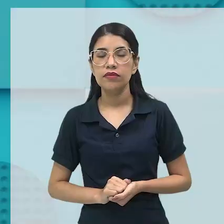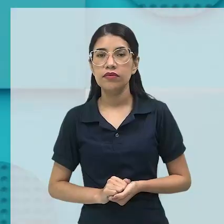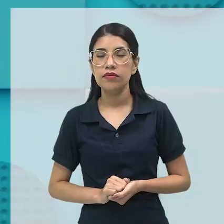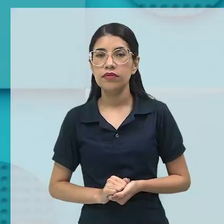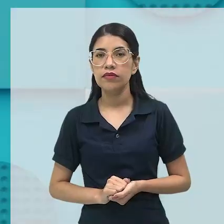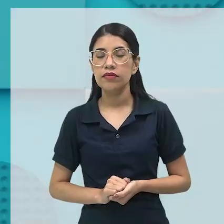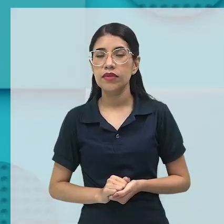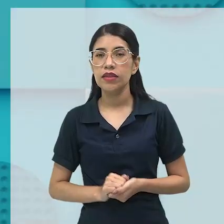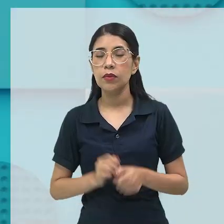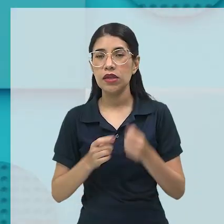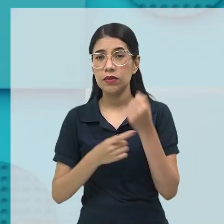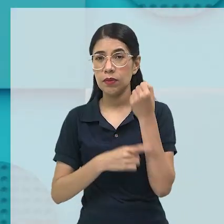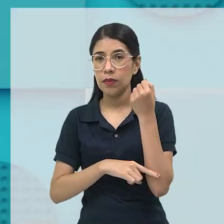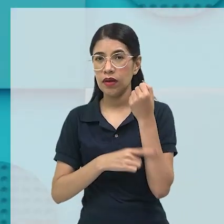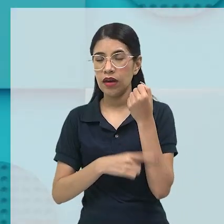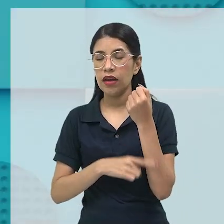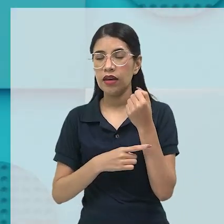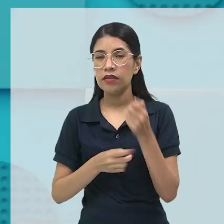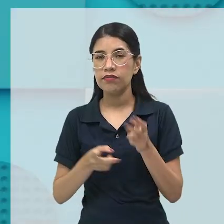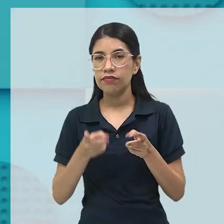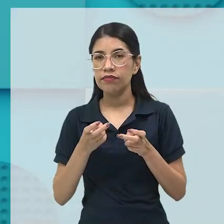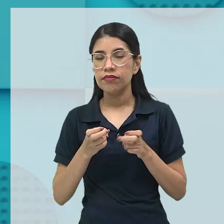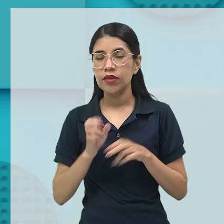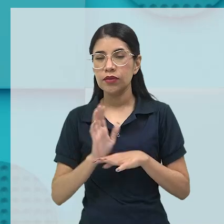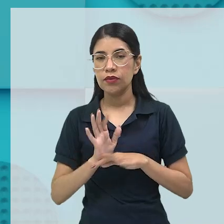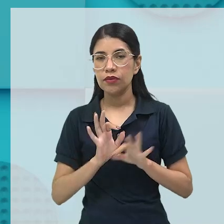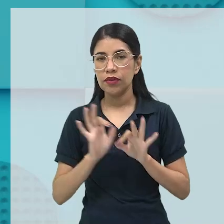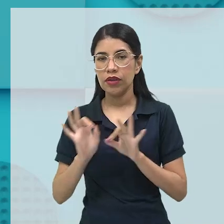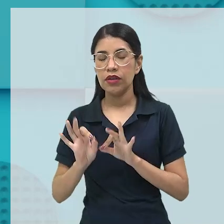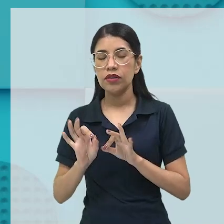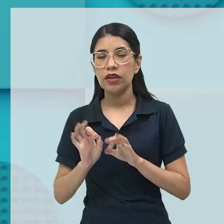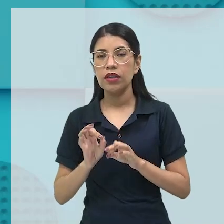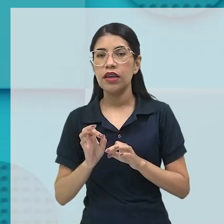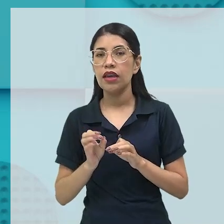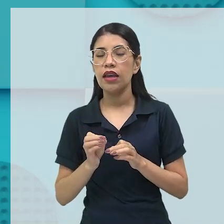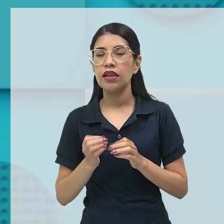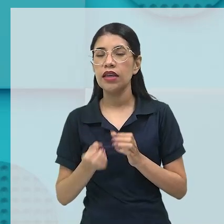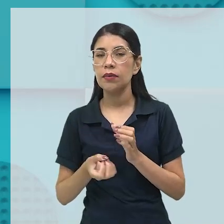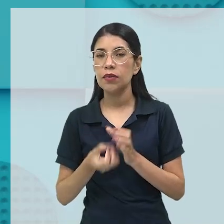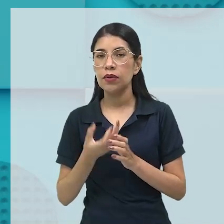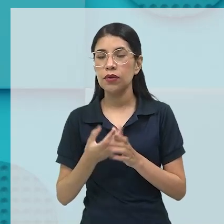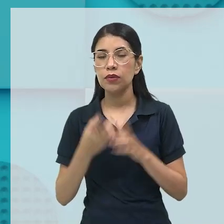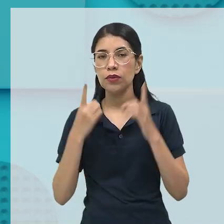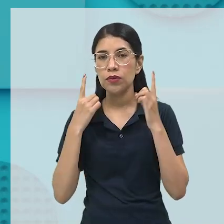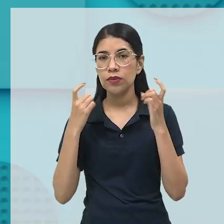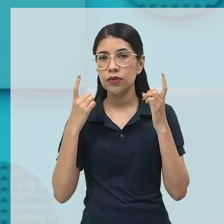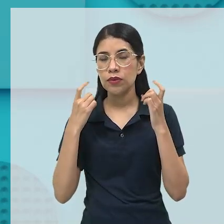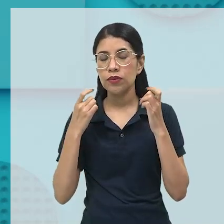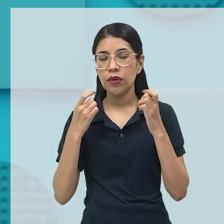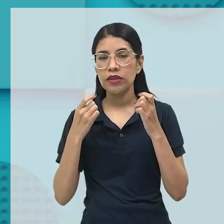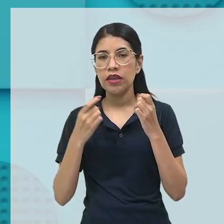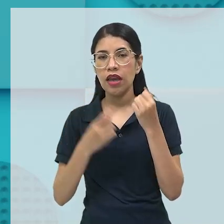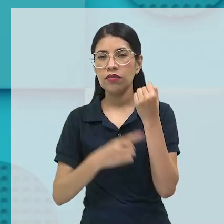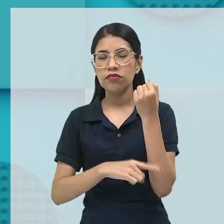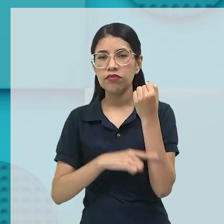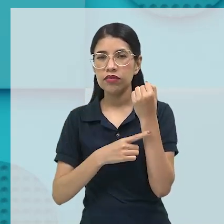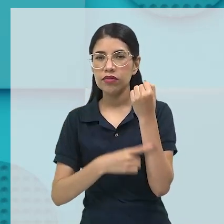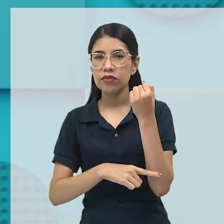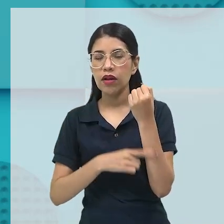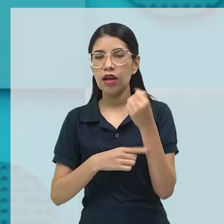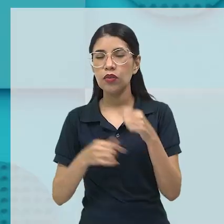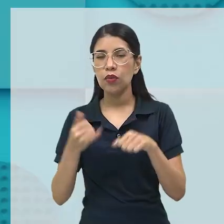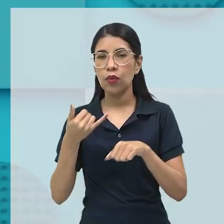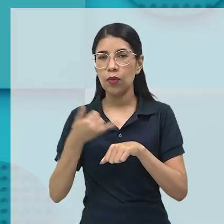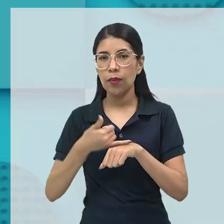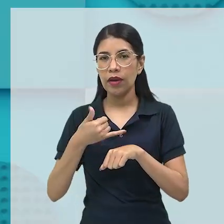Então, o reco-reco é esse instrumento que nós acabamos de ver e ele ele emite o som a partir do arrastar daquela haste de